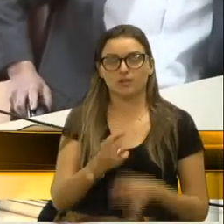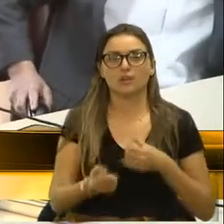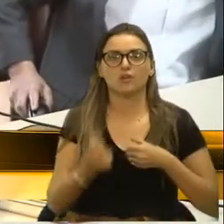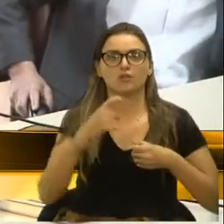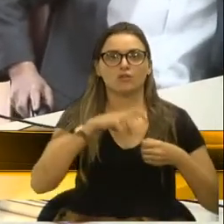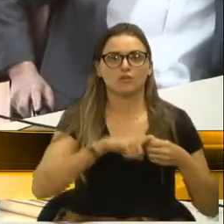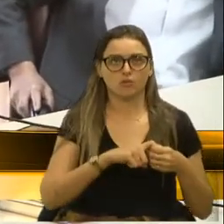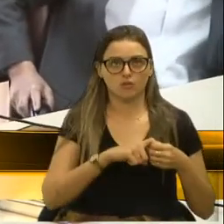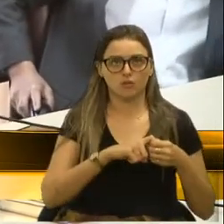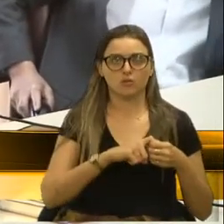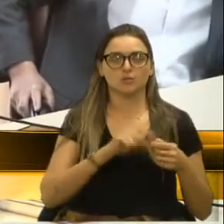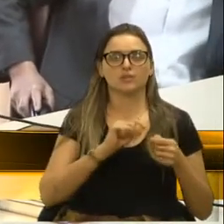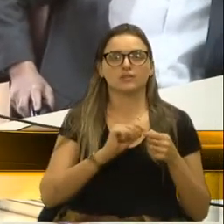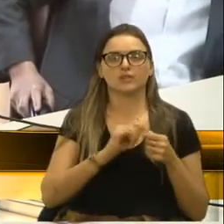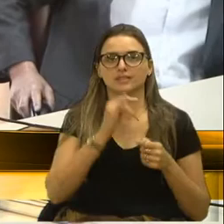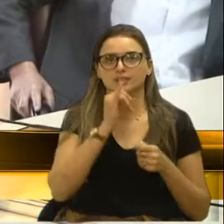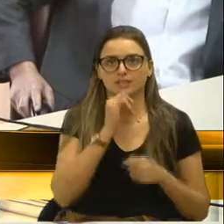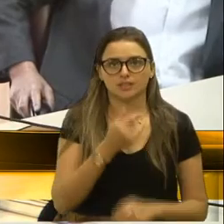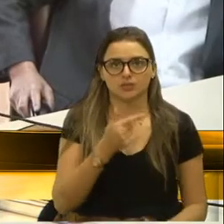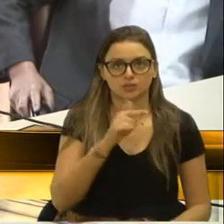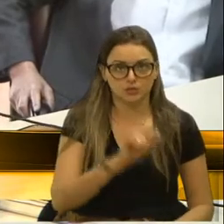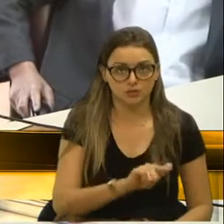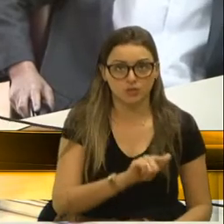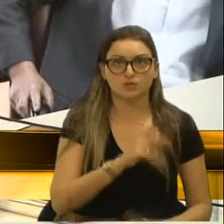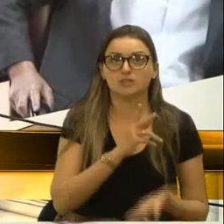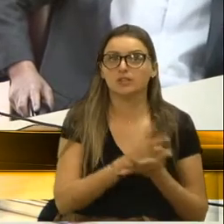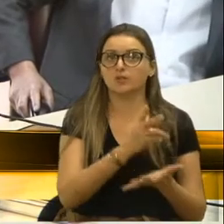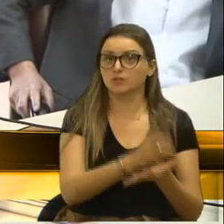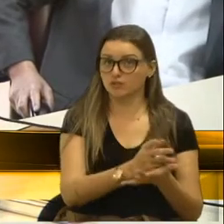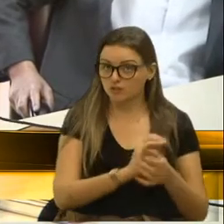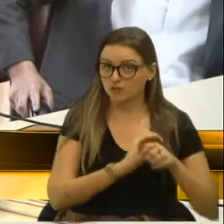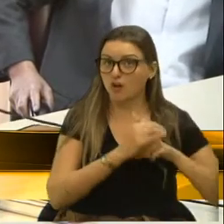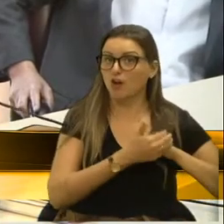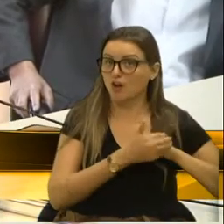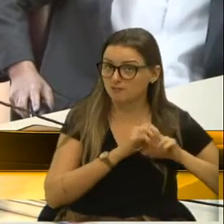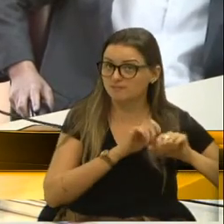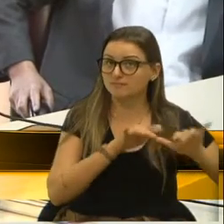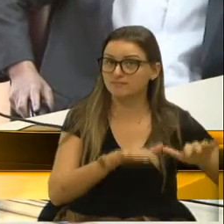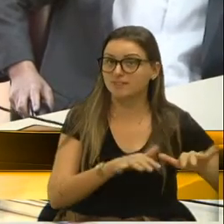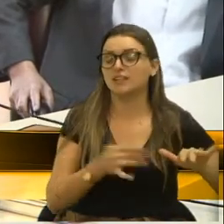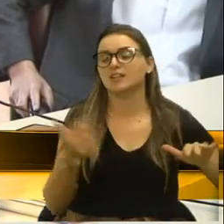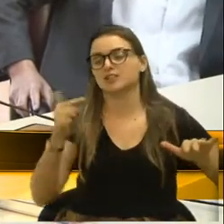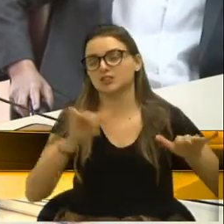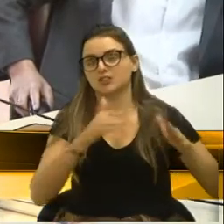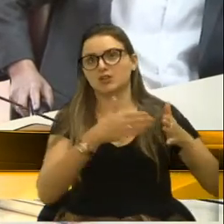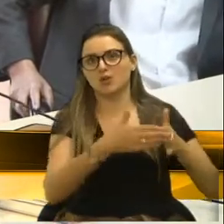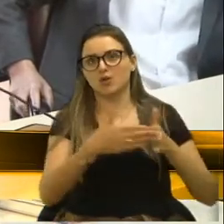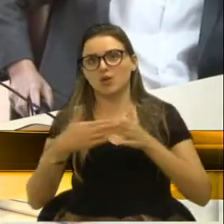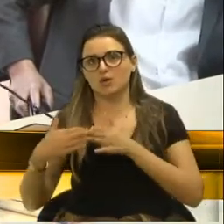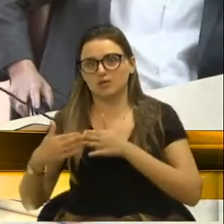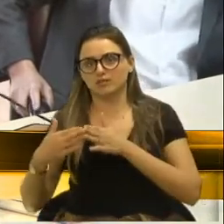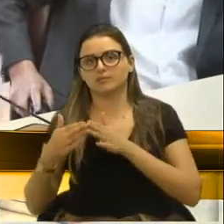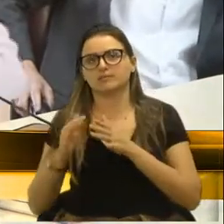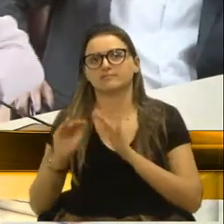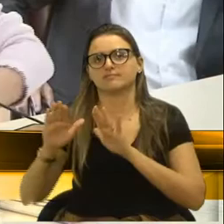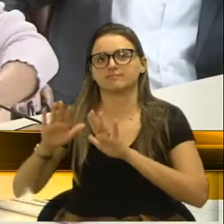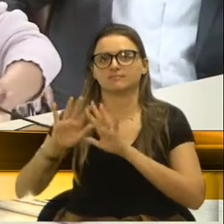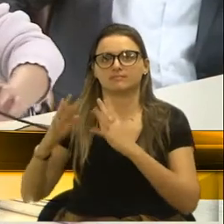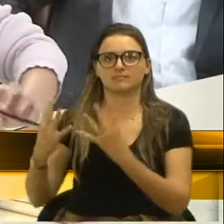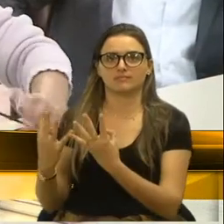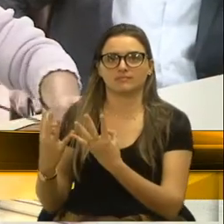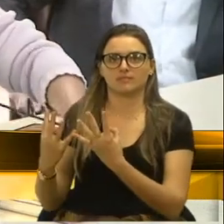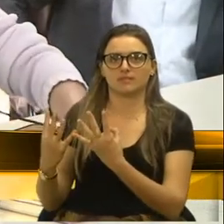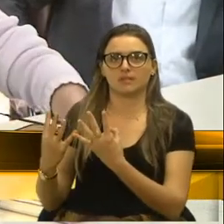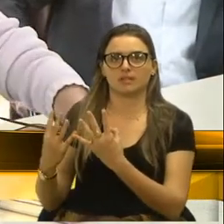feito o teste novamente. Sim. E continuava com a Covid-19. Teve que ficar de novo afastado. Então, essa questão de retornar sem